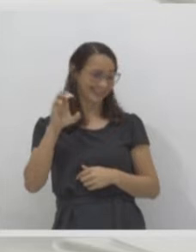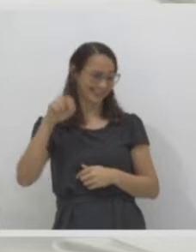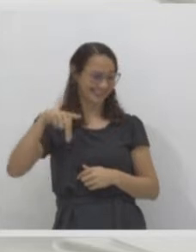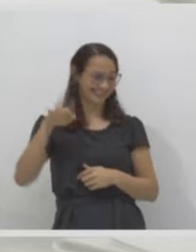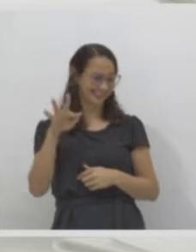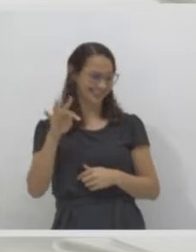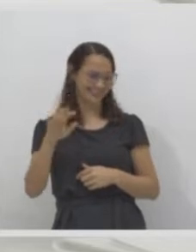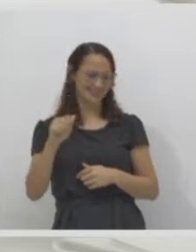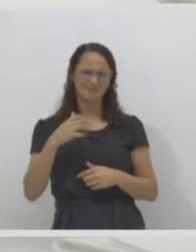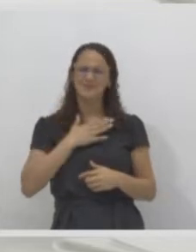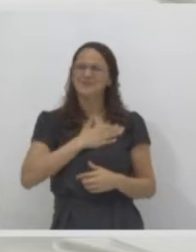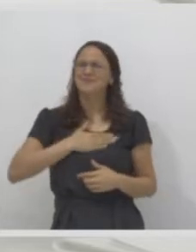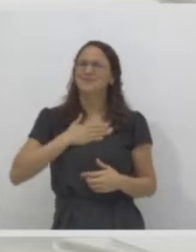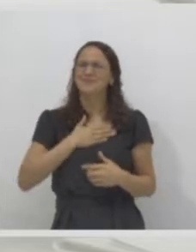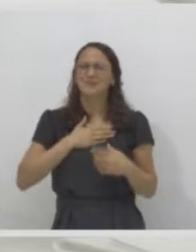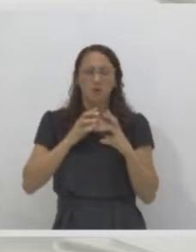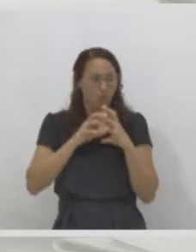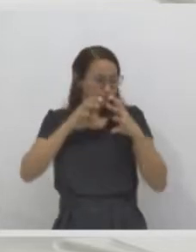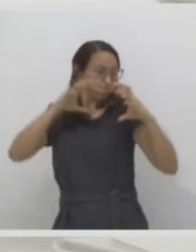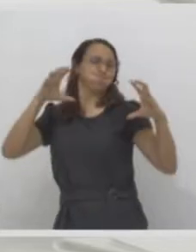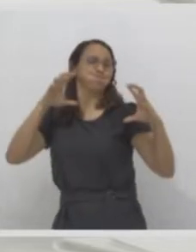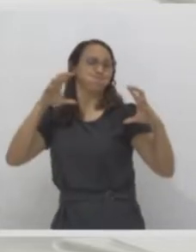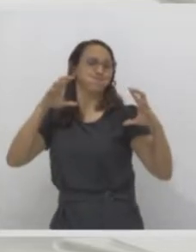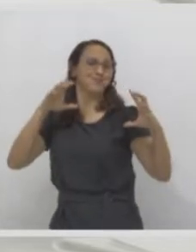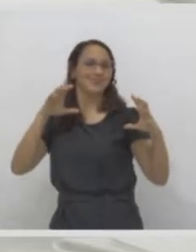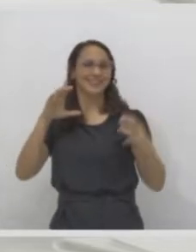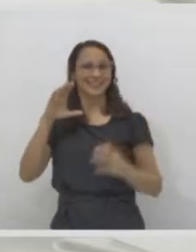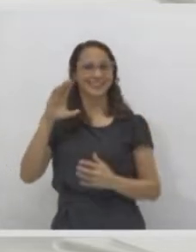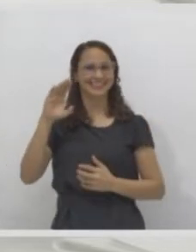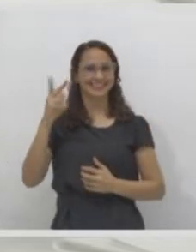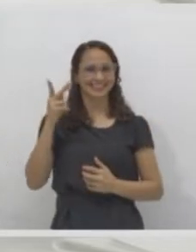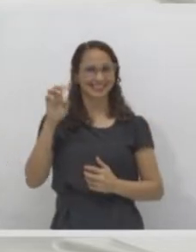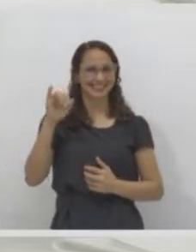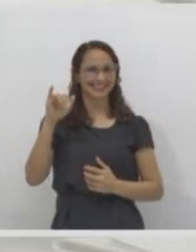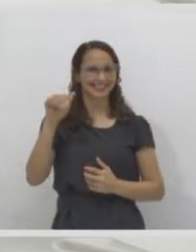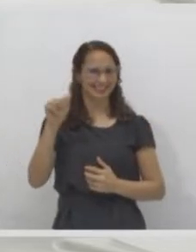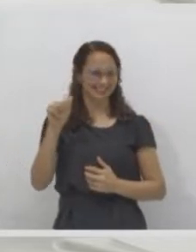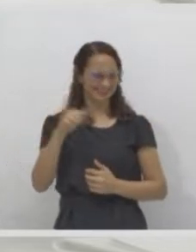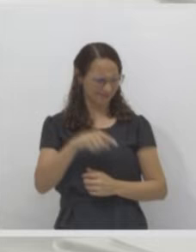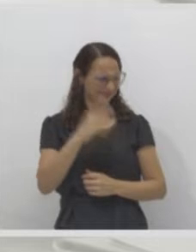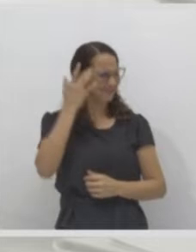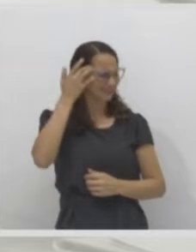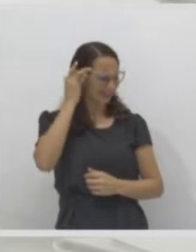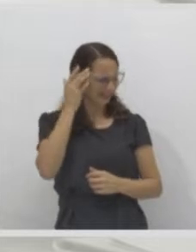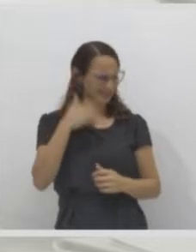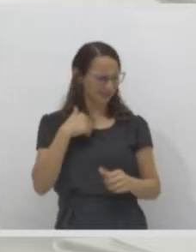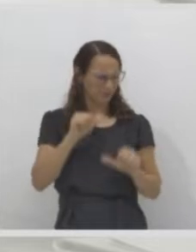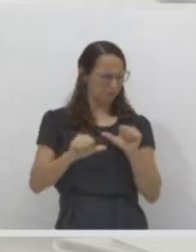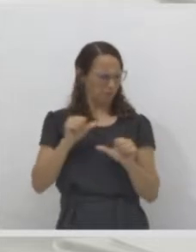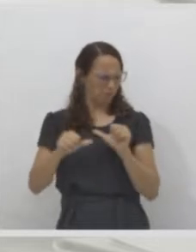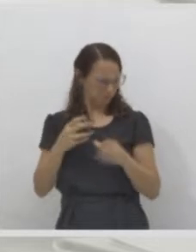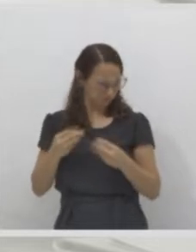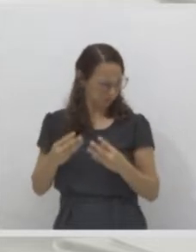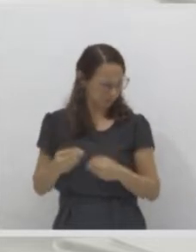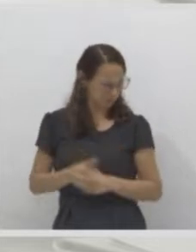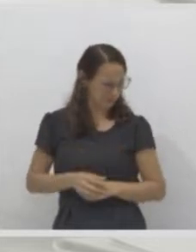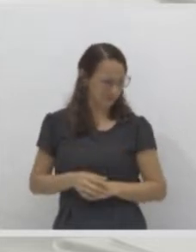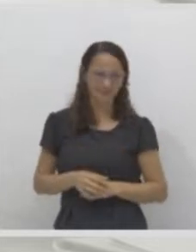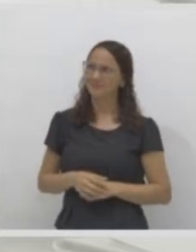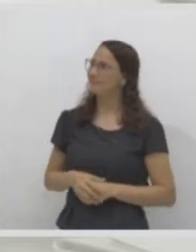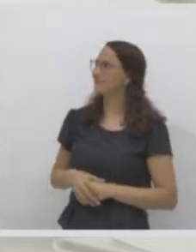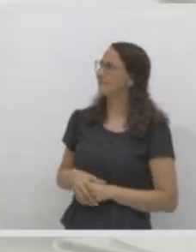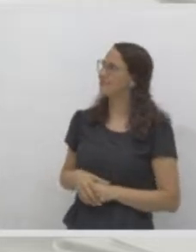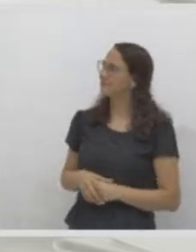lua cheia. Diga-me, Horácio, você me acha muito instável? E Horácio responde para a